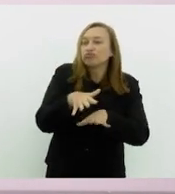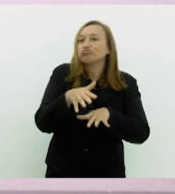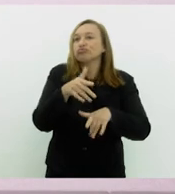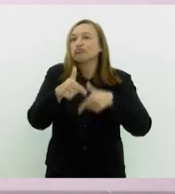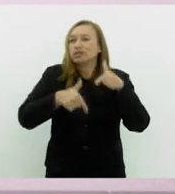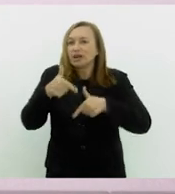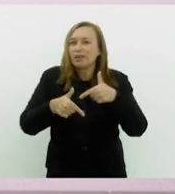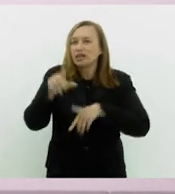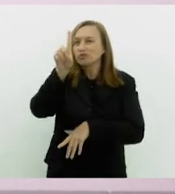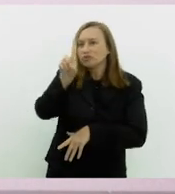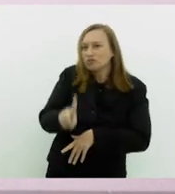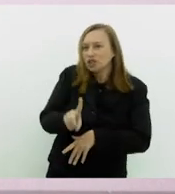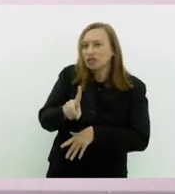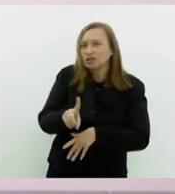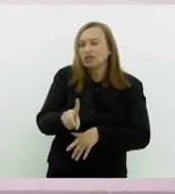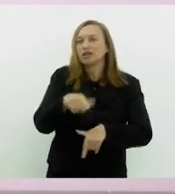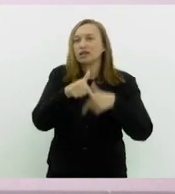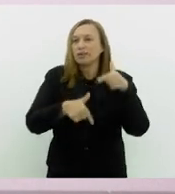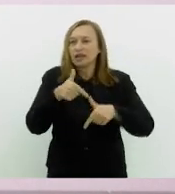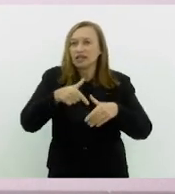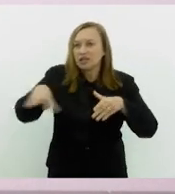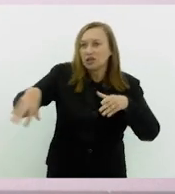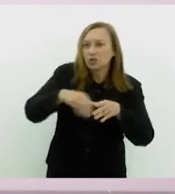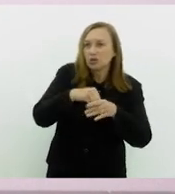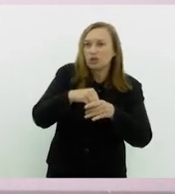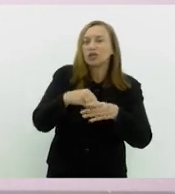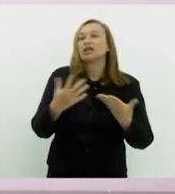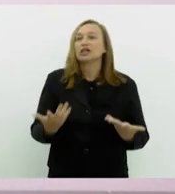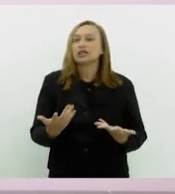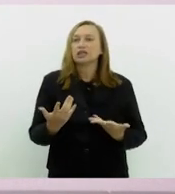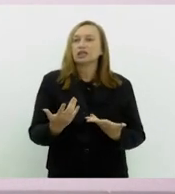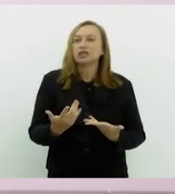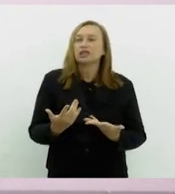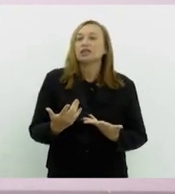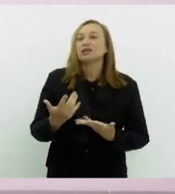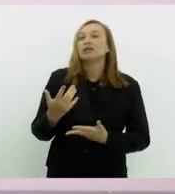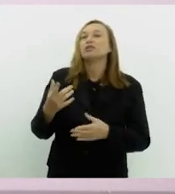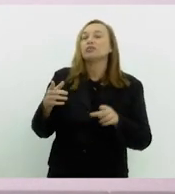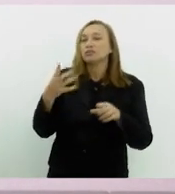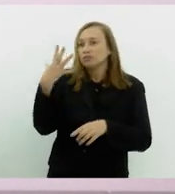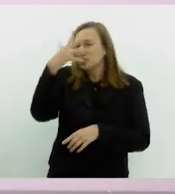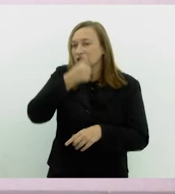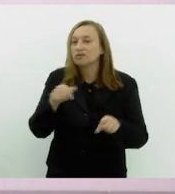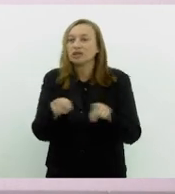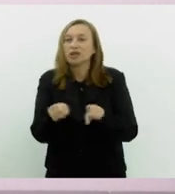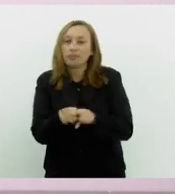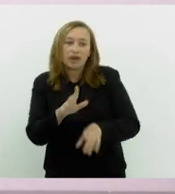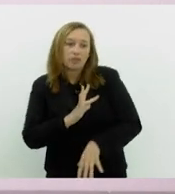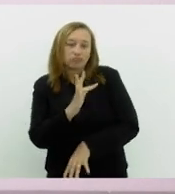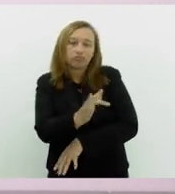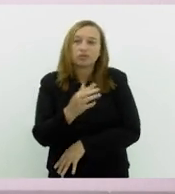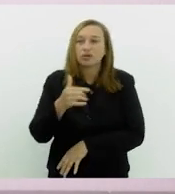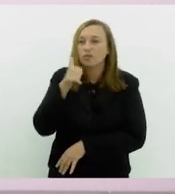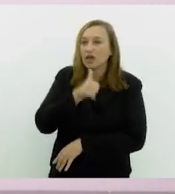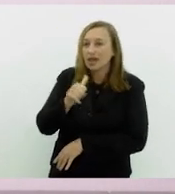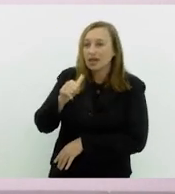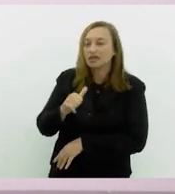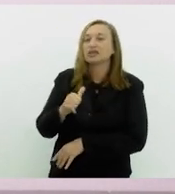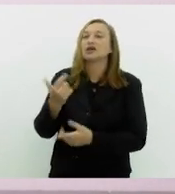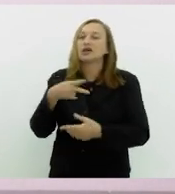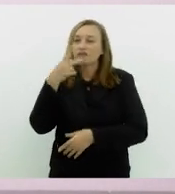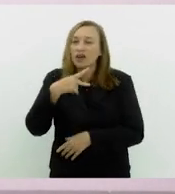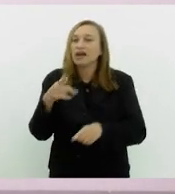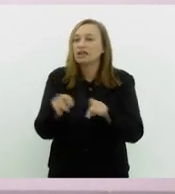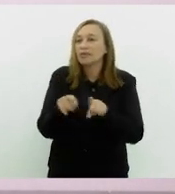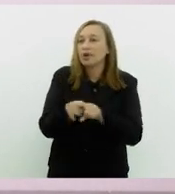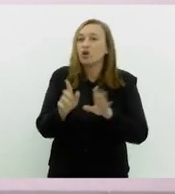dentro dos direitos trabalhistas. Enfim, acho que tem um ciclo ali muito bonito também, o Dia da Baixada, as Mulheres da Baixada. Eu vou falar muito sobre isso também